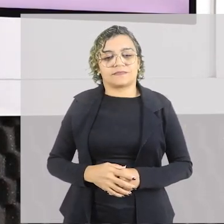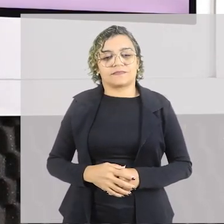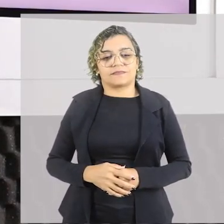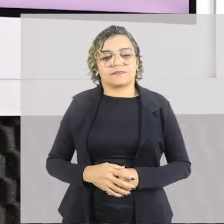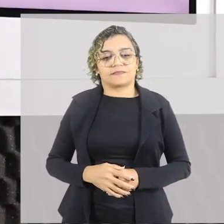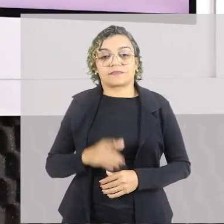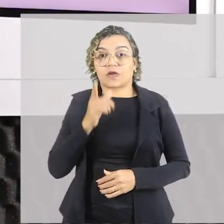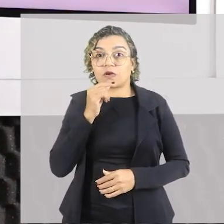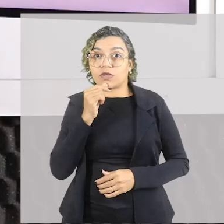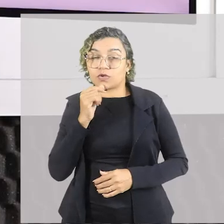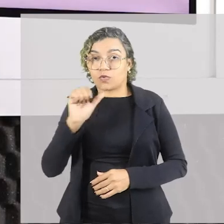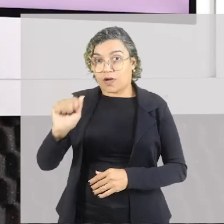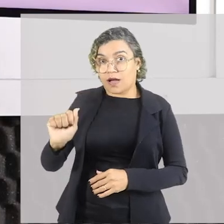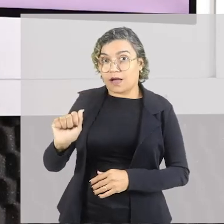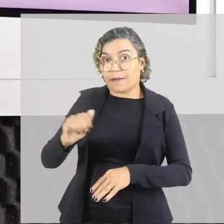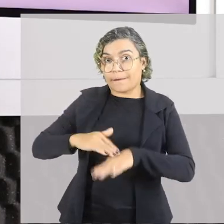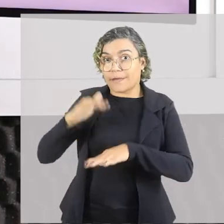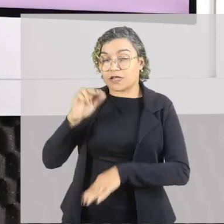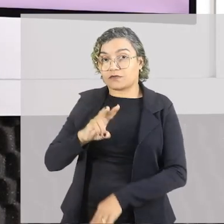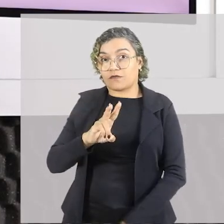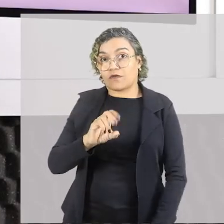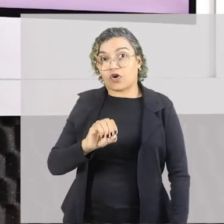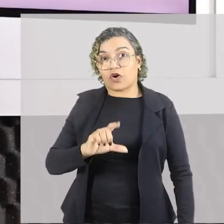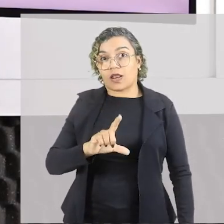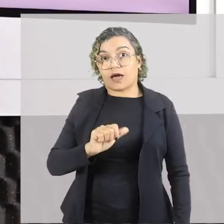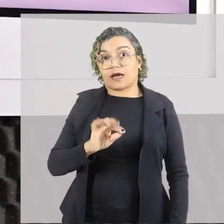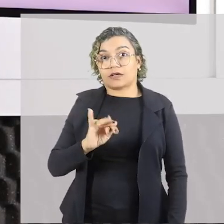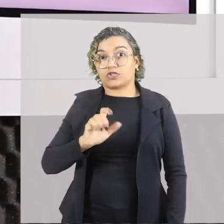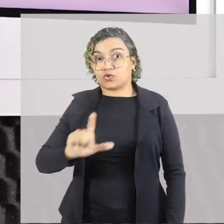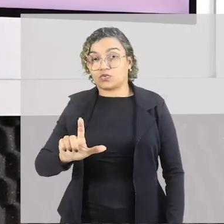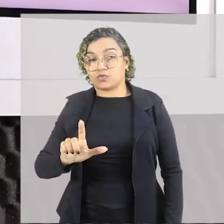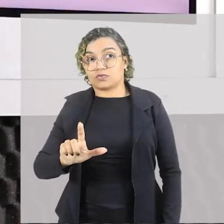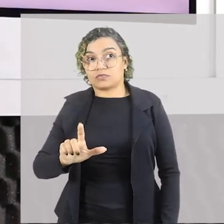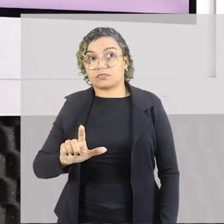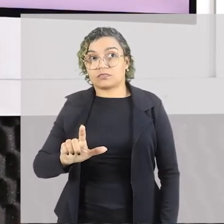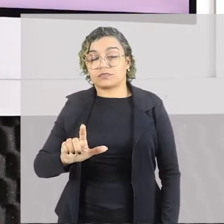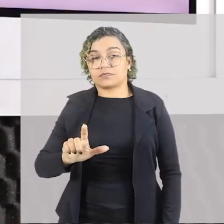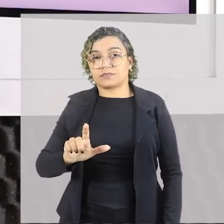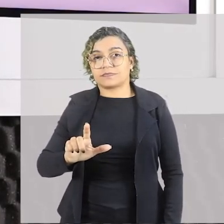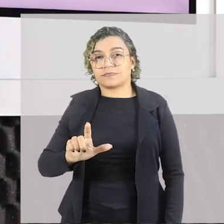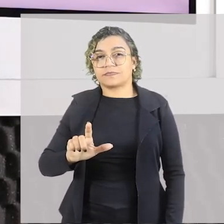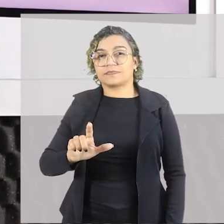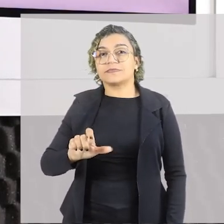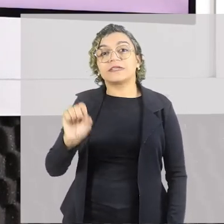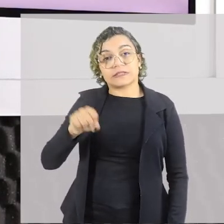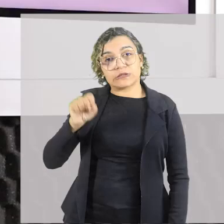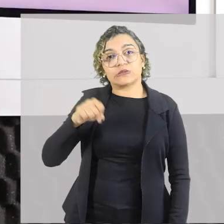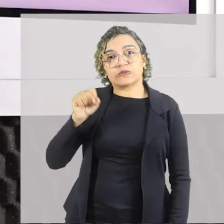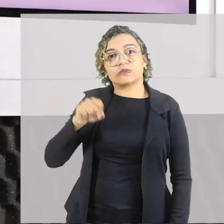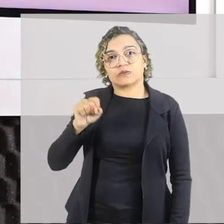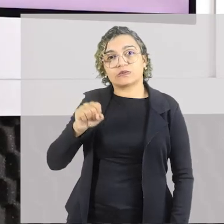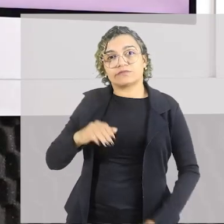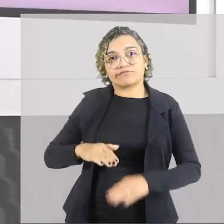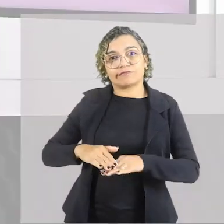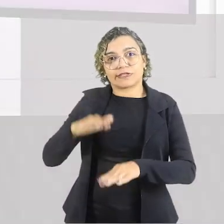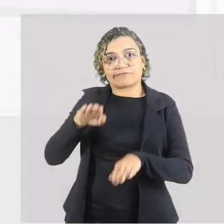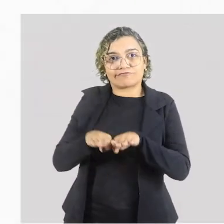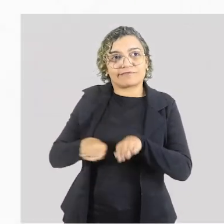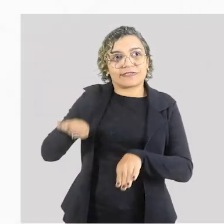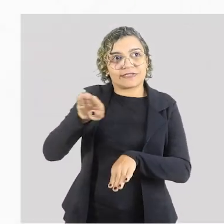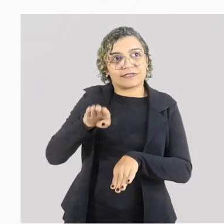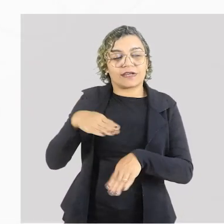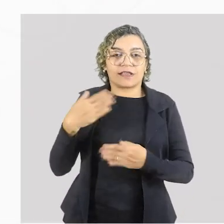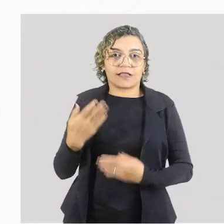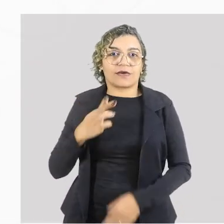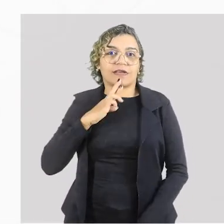O líquido A é mais volátil? Não, o líquido A é mais volátil? É, o líquido A é o mais volátil, está mais acima.